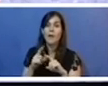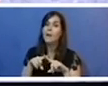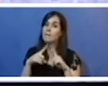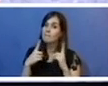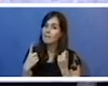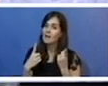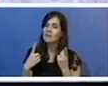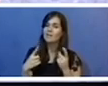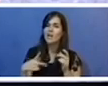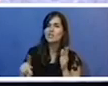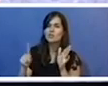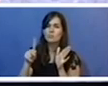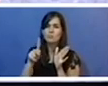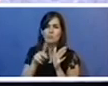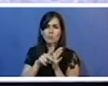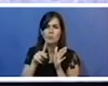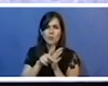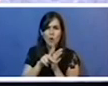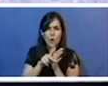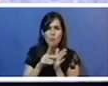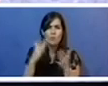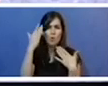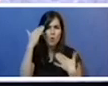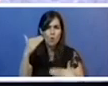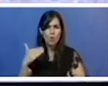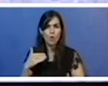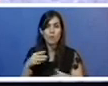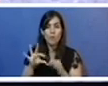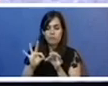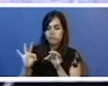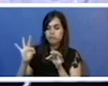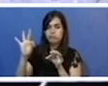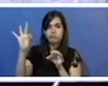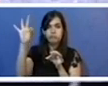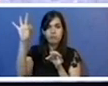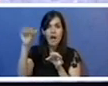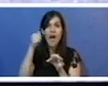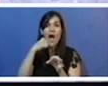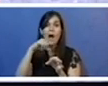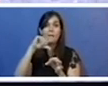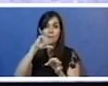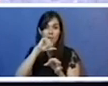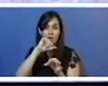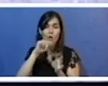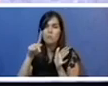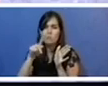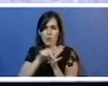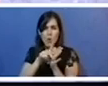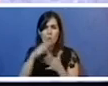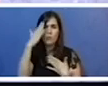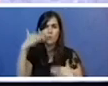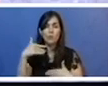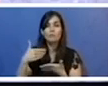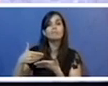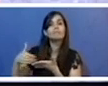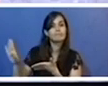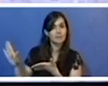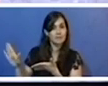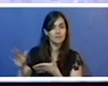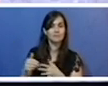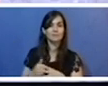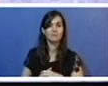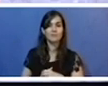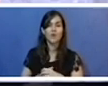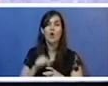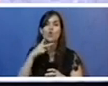as excretas do corpo são eliminadas a partir do cordão umbilical, que vai até a mãe e a mãe, pelo corpo dela, elimina. E os nutrientes